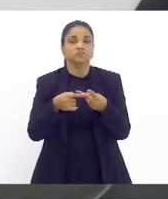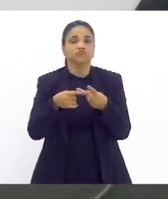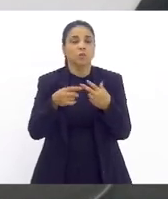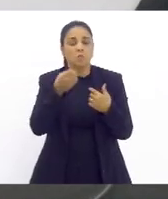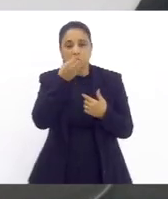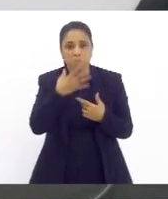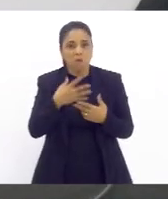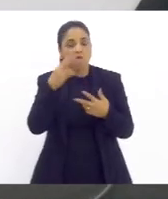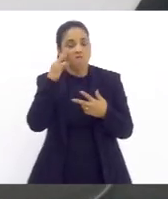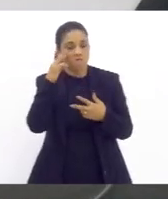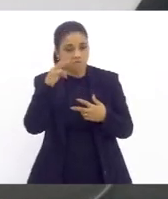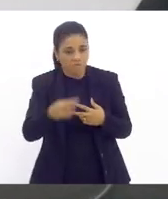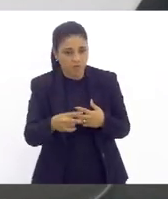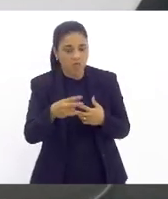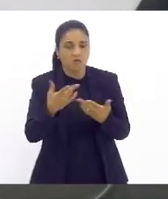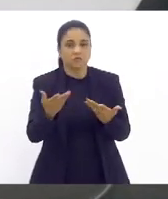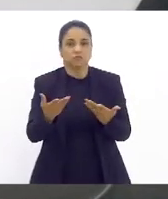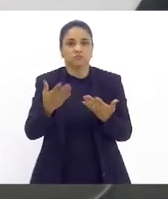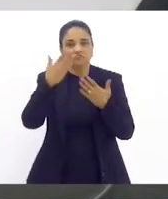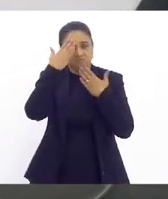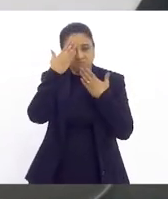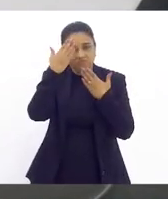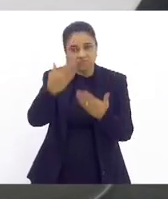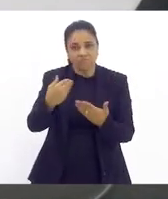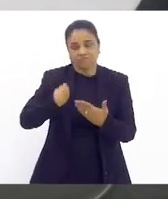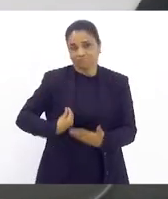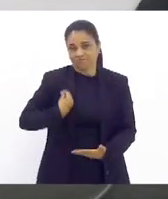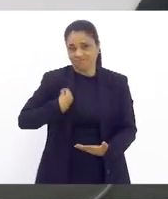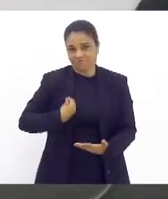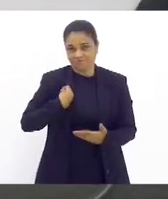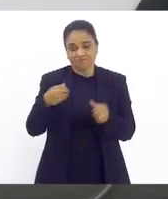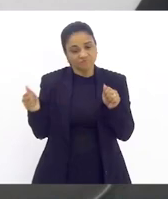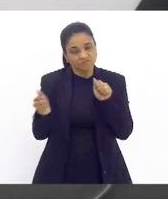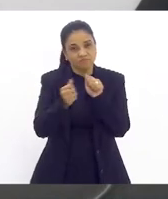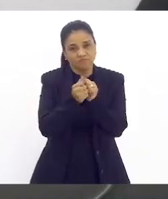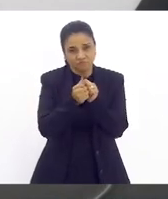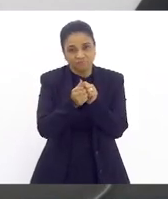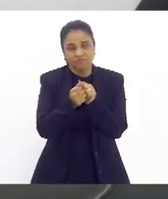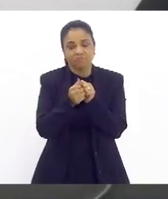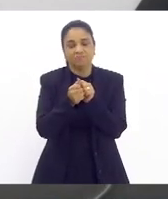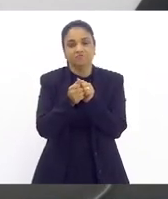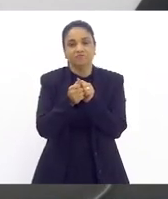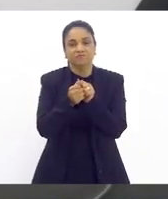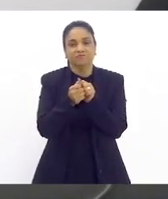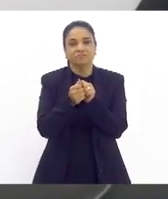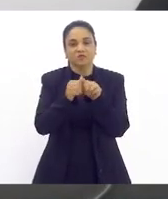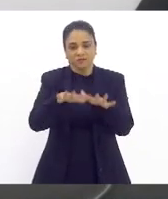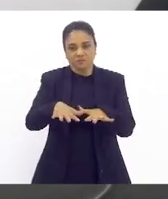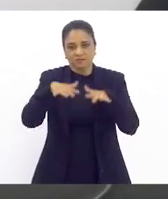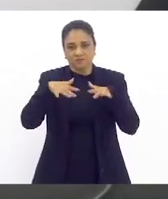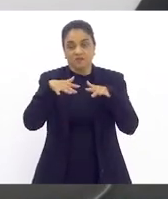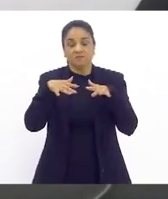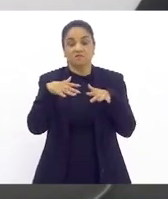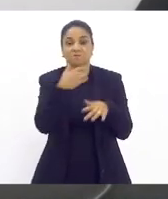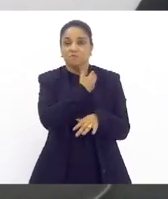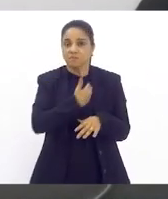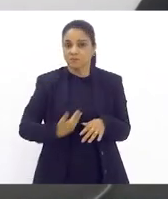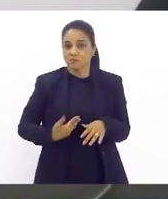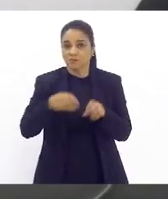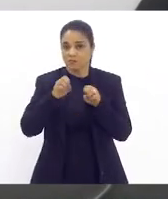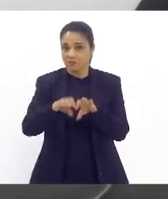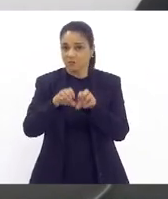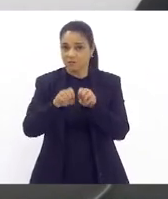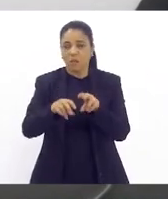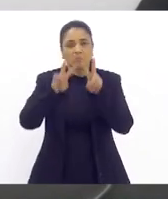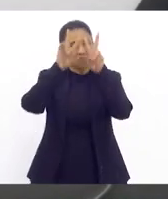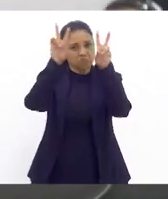muitos bons olhos e agradeço a poder participar conjuntamente dessa dessa audiência pública da educação porque entendo